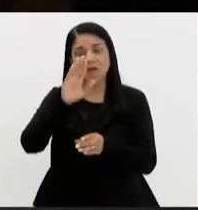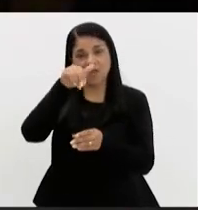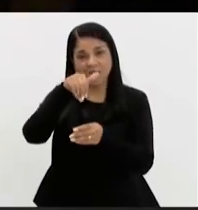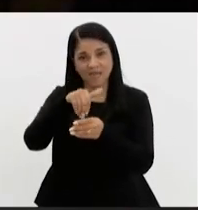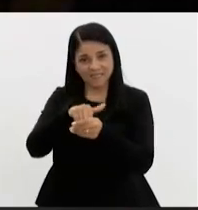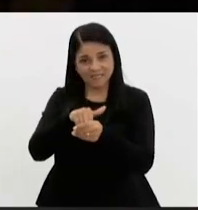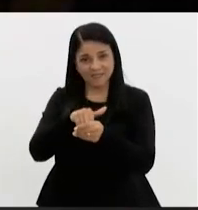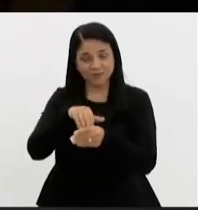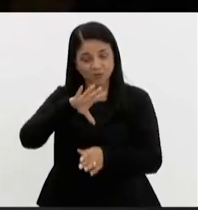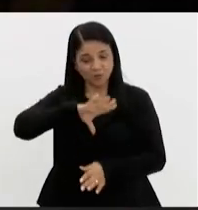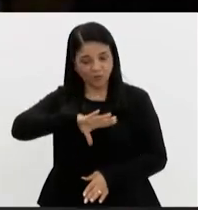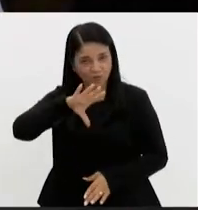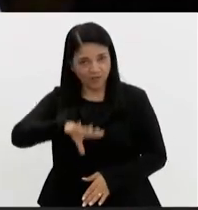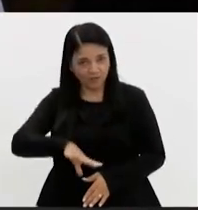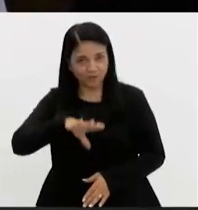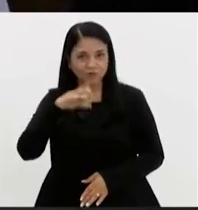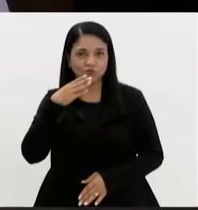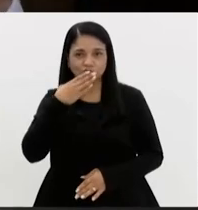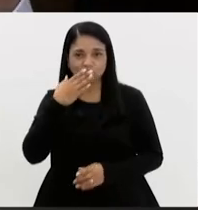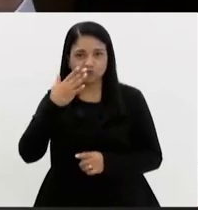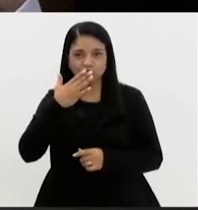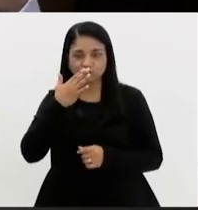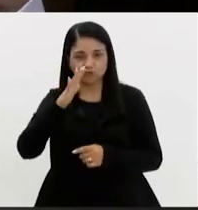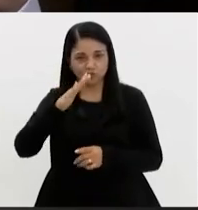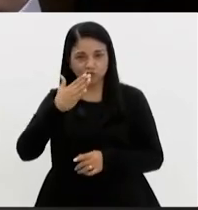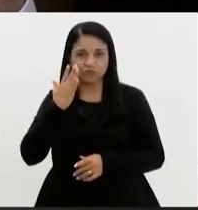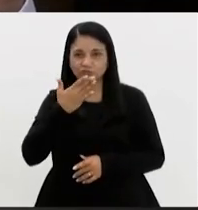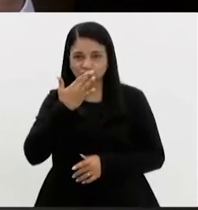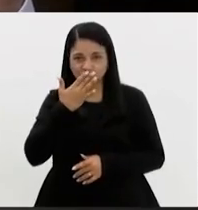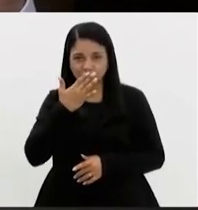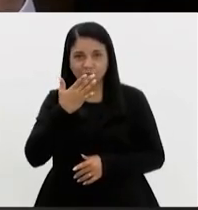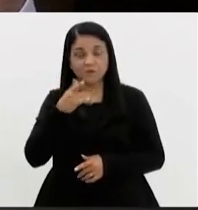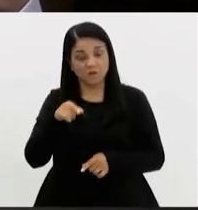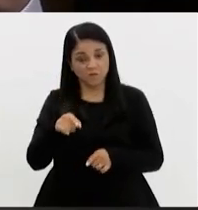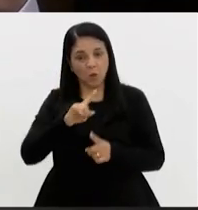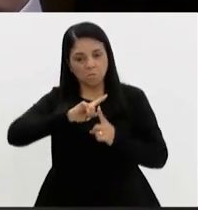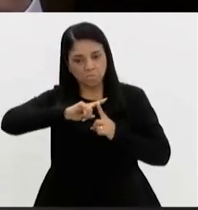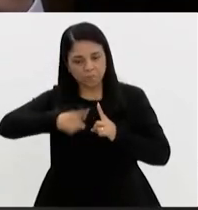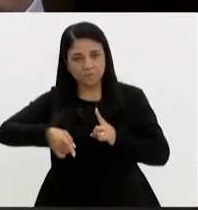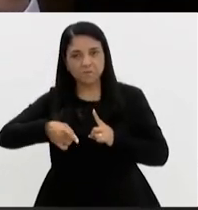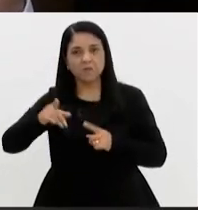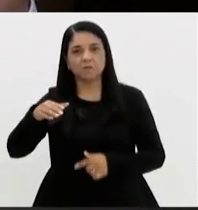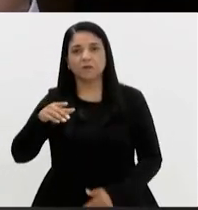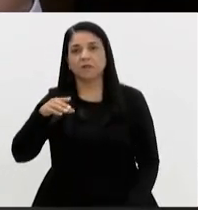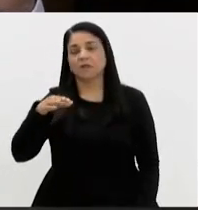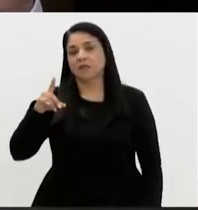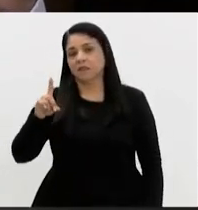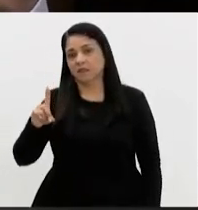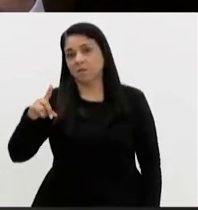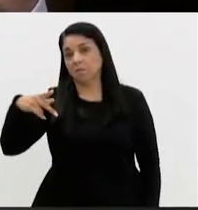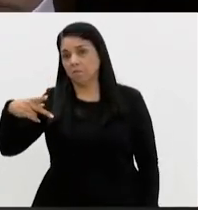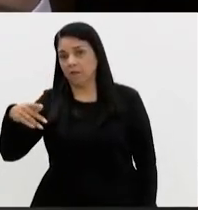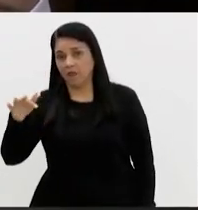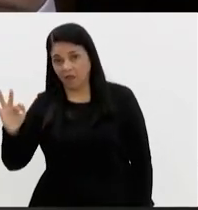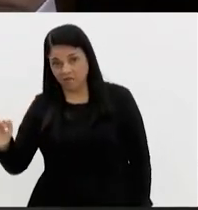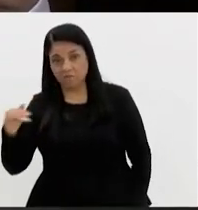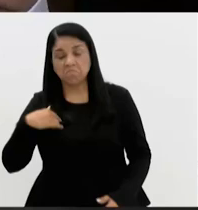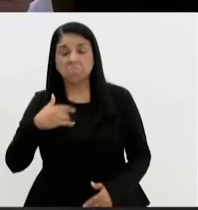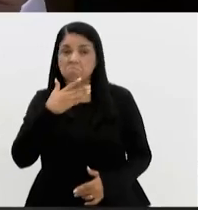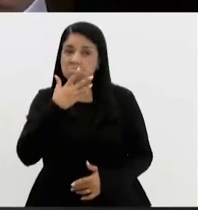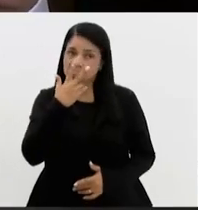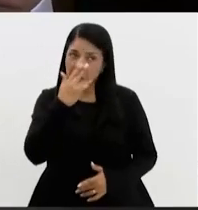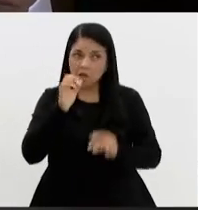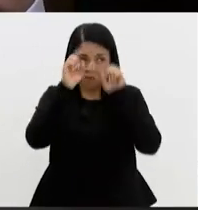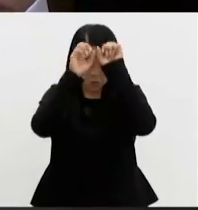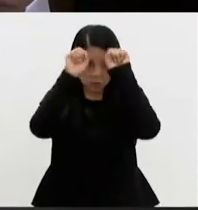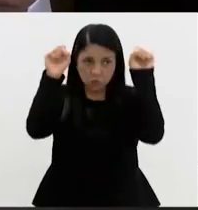Vasco foi impugnada com uma dpf me parece que o Supremo não aceitou mas até a eleição do